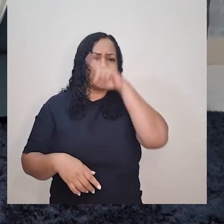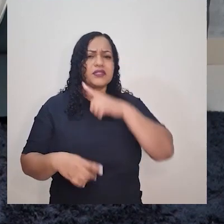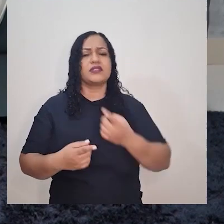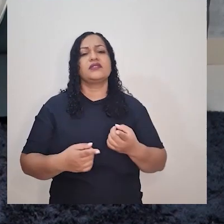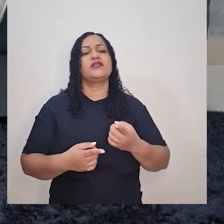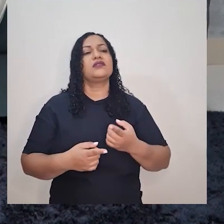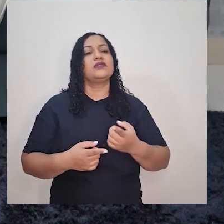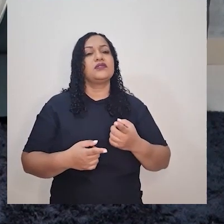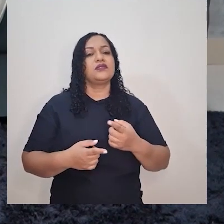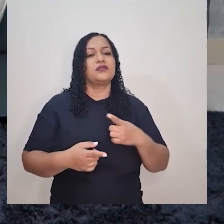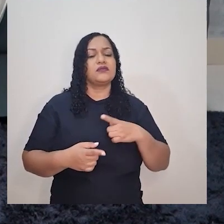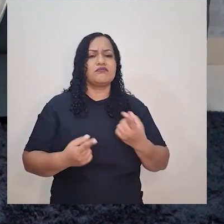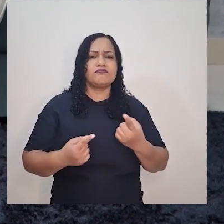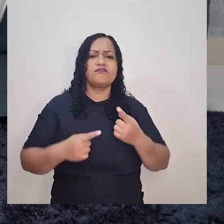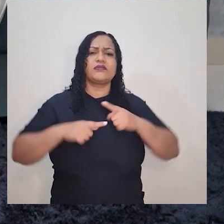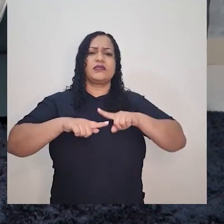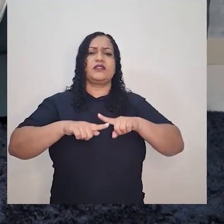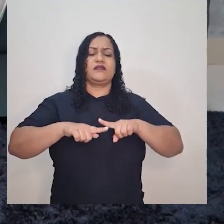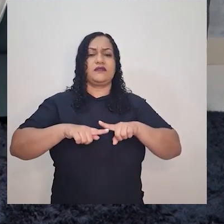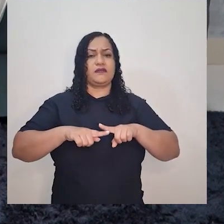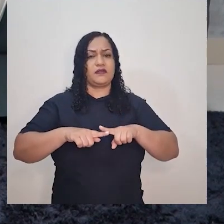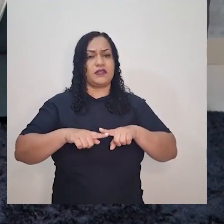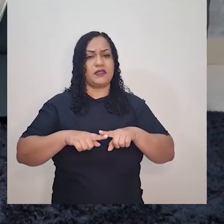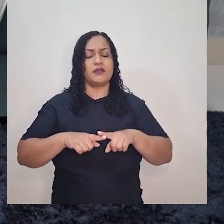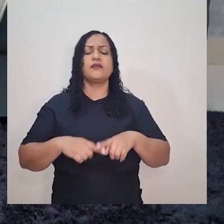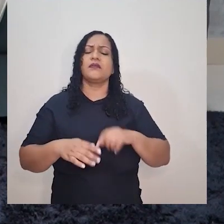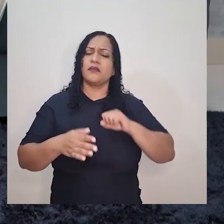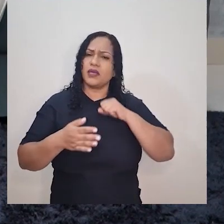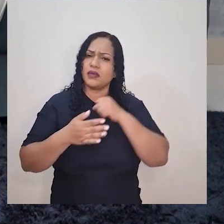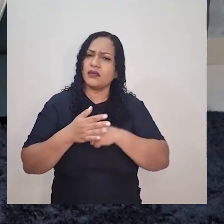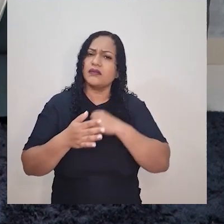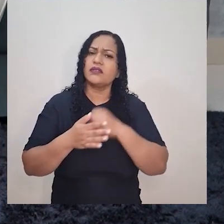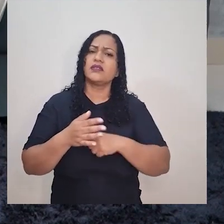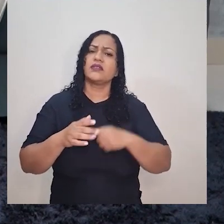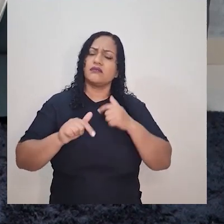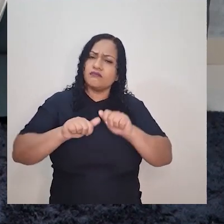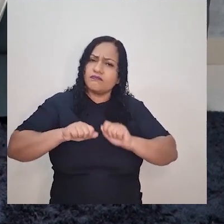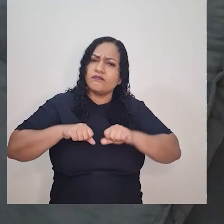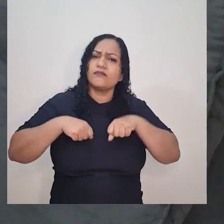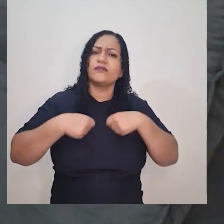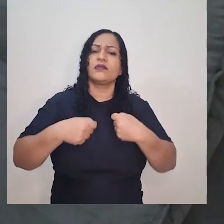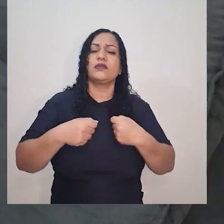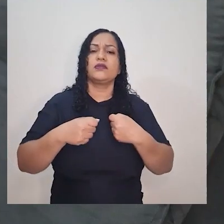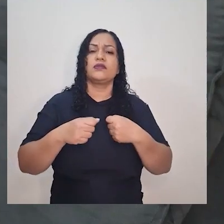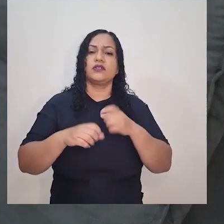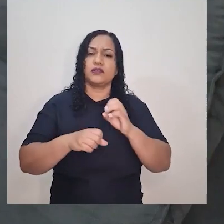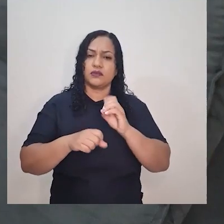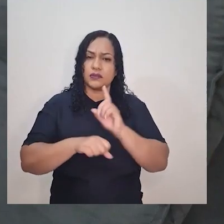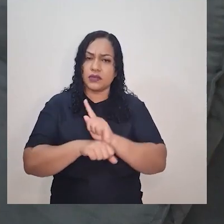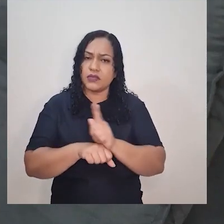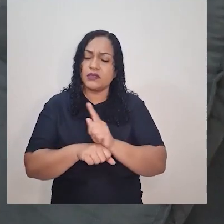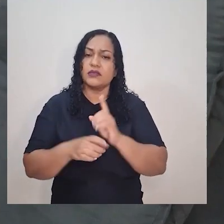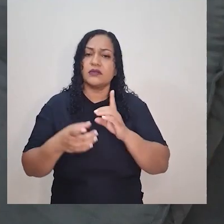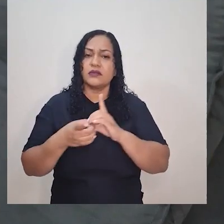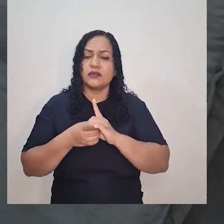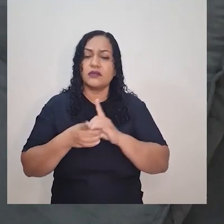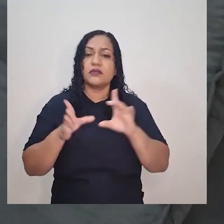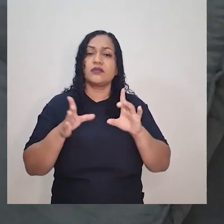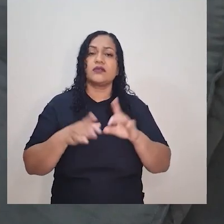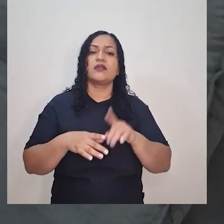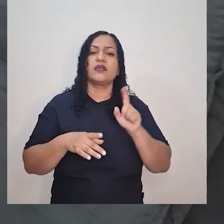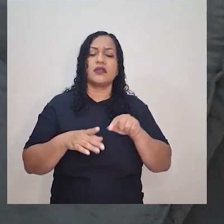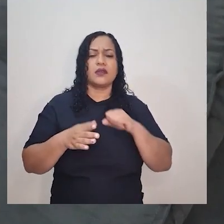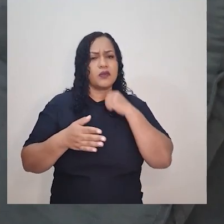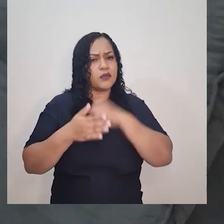democrática. Isso. Né? Conforme a gente já enfatizou, é um projeto social, né? É uma luta social. E a escola, enquanto instituição